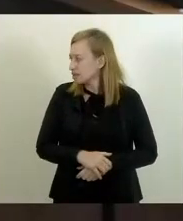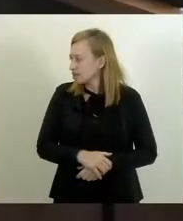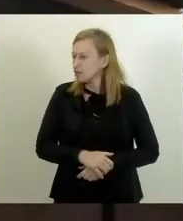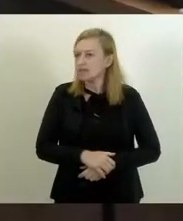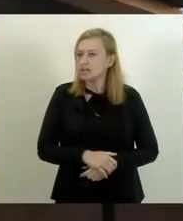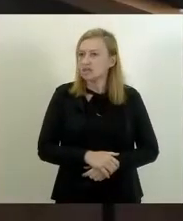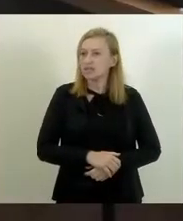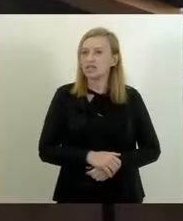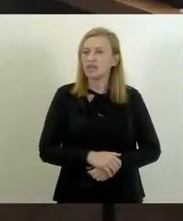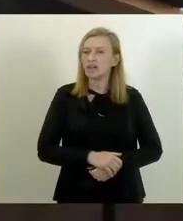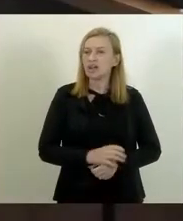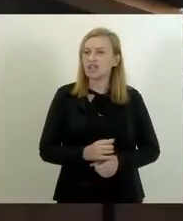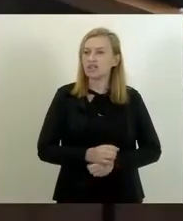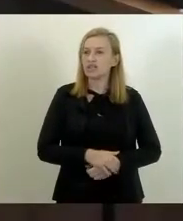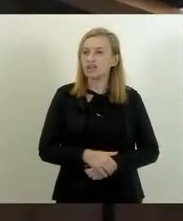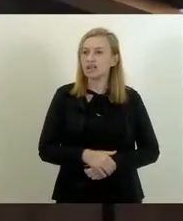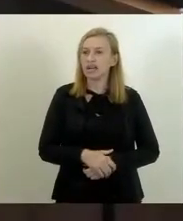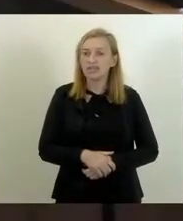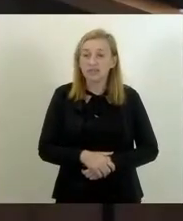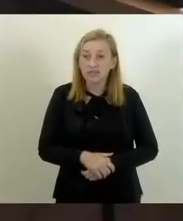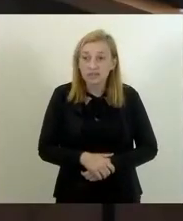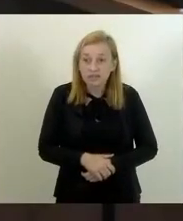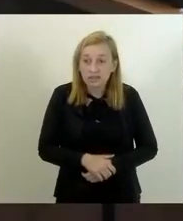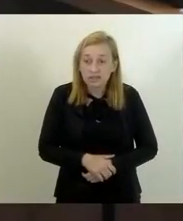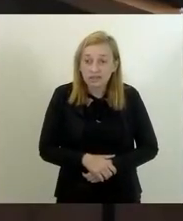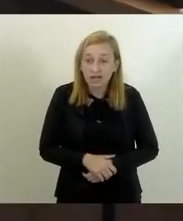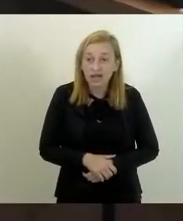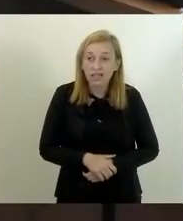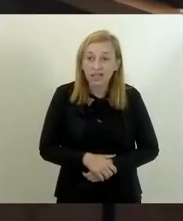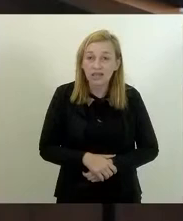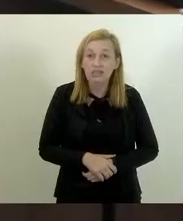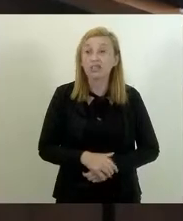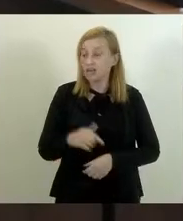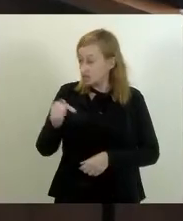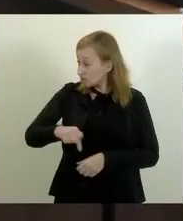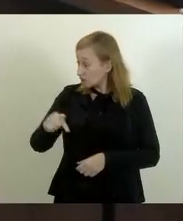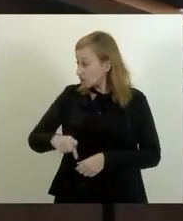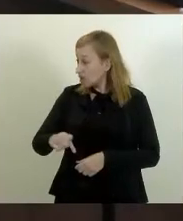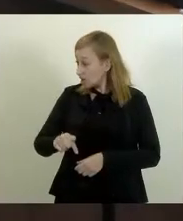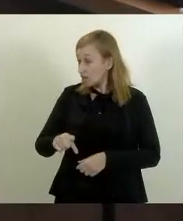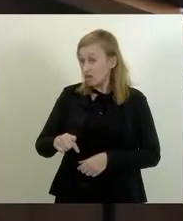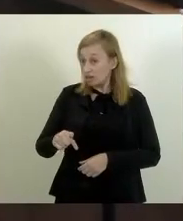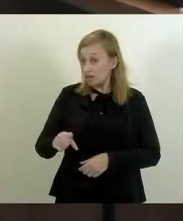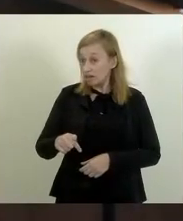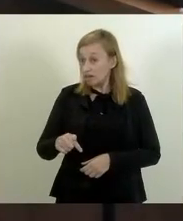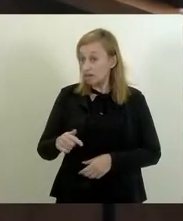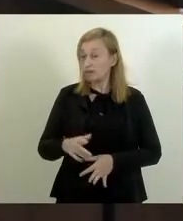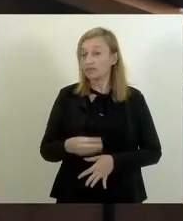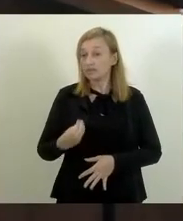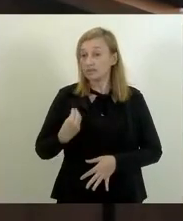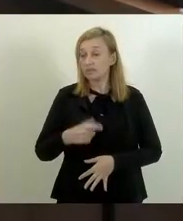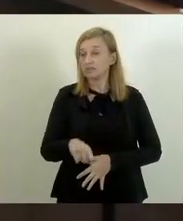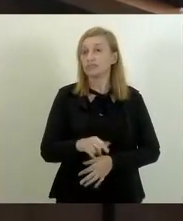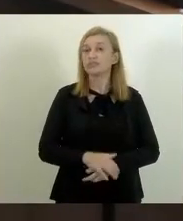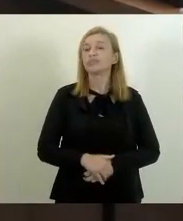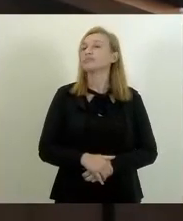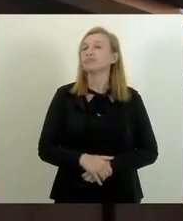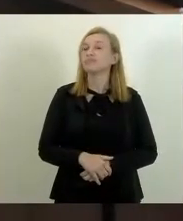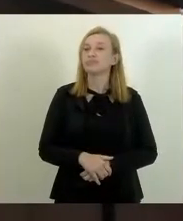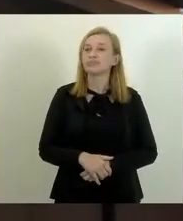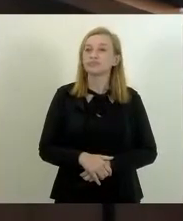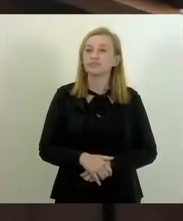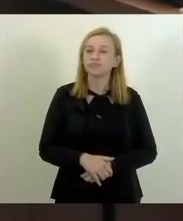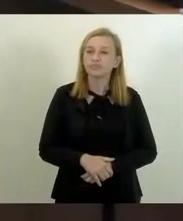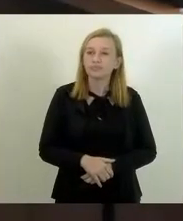necessariamente trazidas de África. Essas ervas, elas são daqui, do nosso território. Então, para chamar a atenção aqui também de